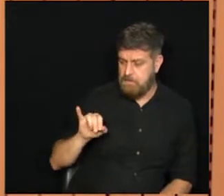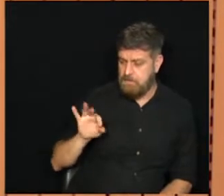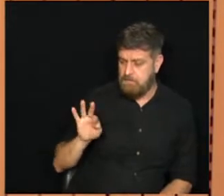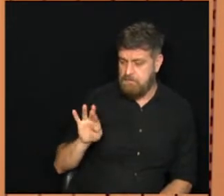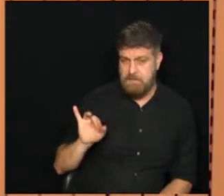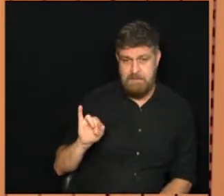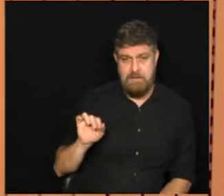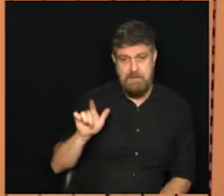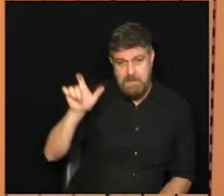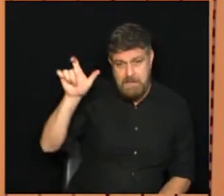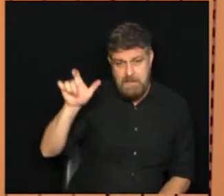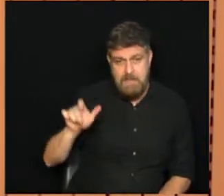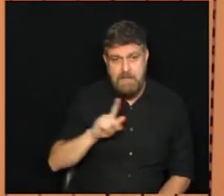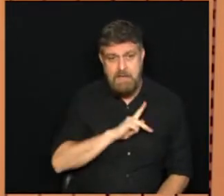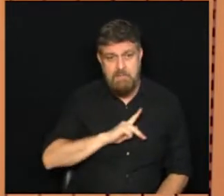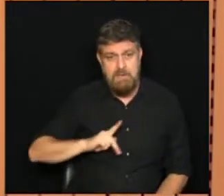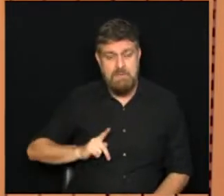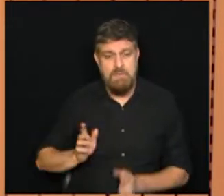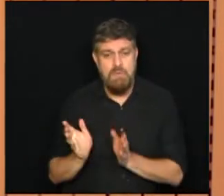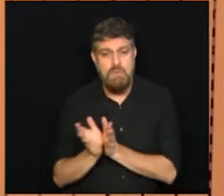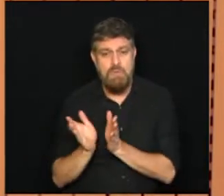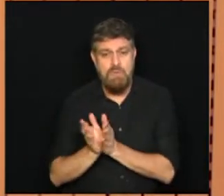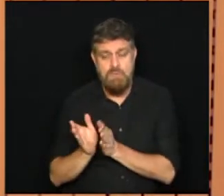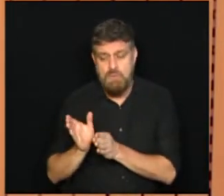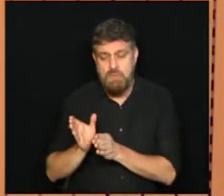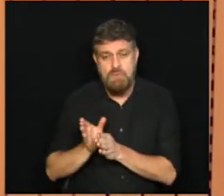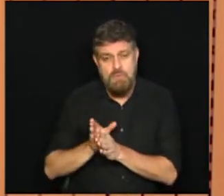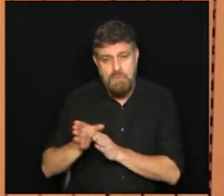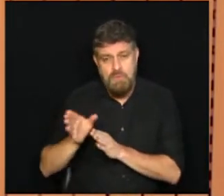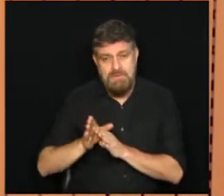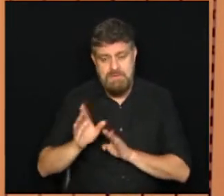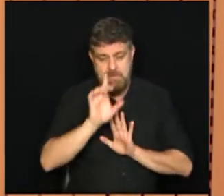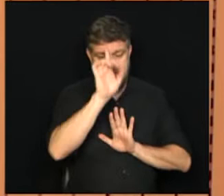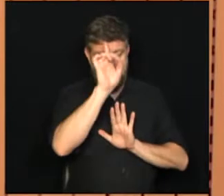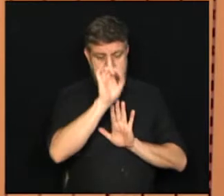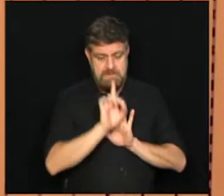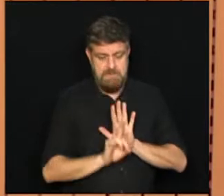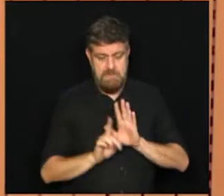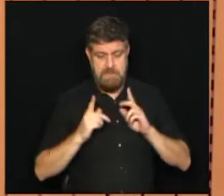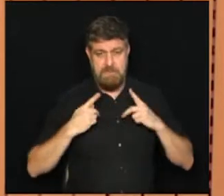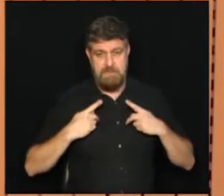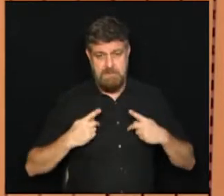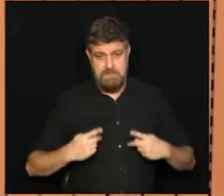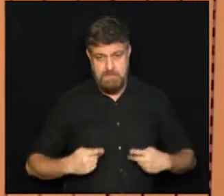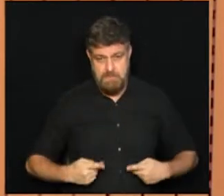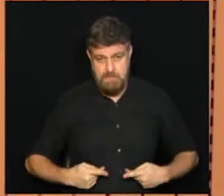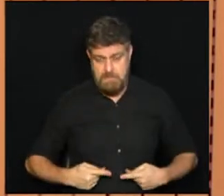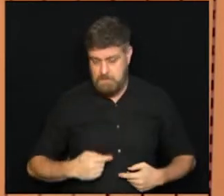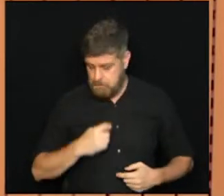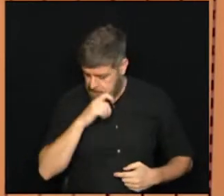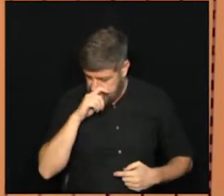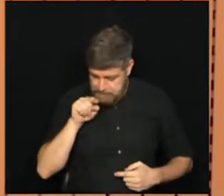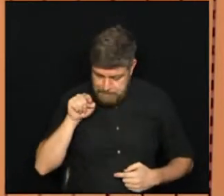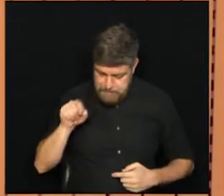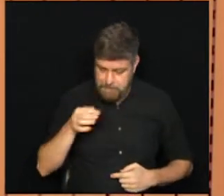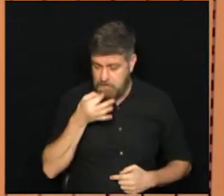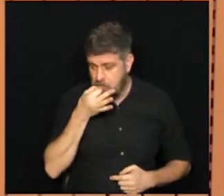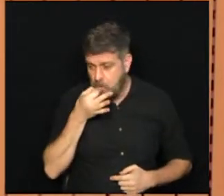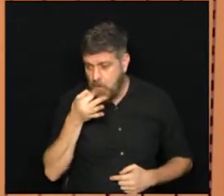Estadual de Defesa dos Direitos Humanos da Pessoa Humana, os direitos da pessoa humana, justamente para comentar um pouquinho,